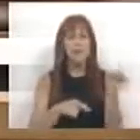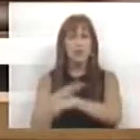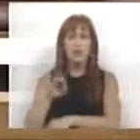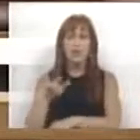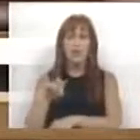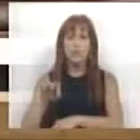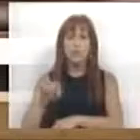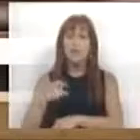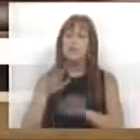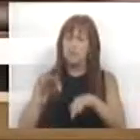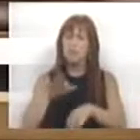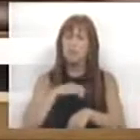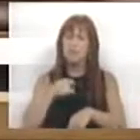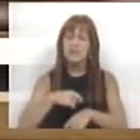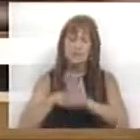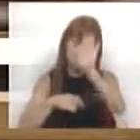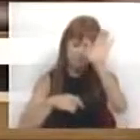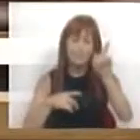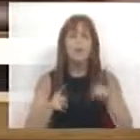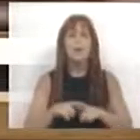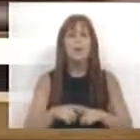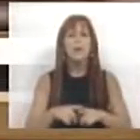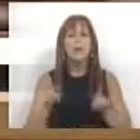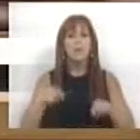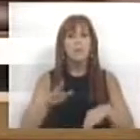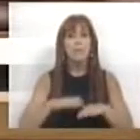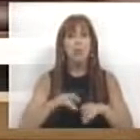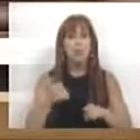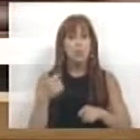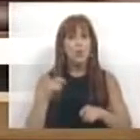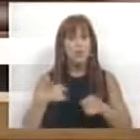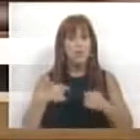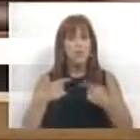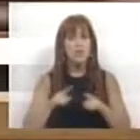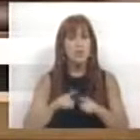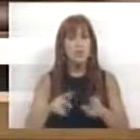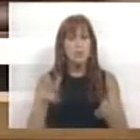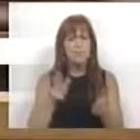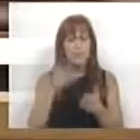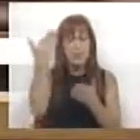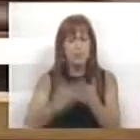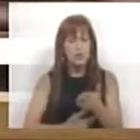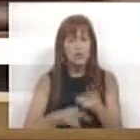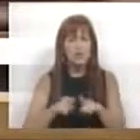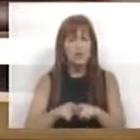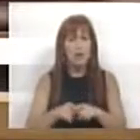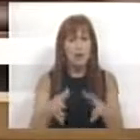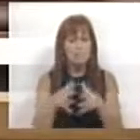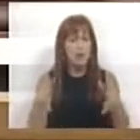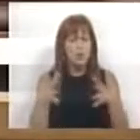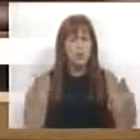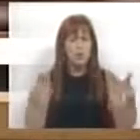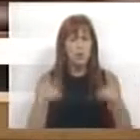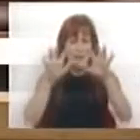Peço que conclua, Sr. Deputado. E só para terminar, Sr. Presidente, também por iniciativa do Bloco de Esquerda foi aprovada uma moção por esmagadora